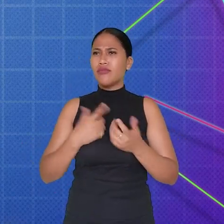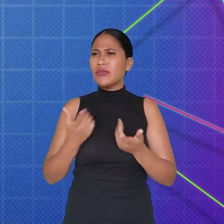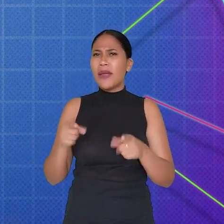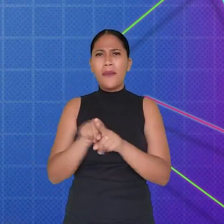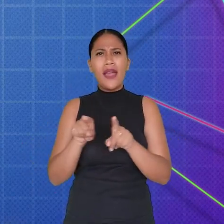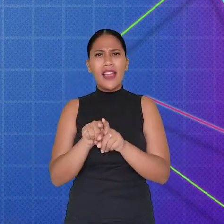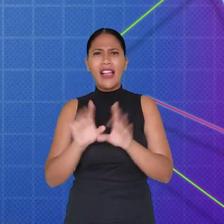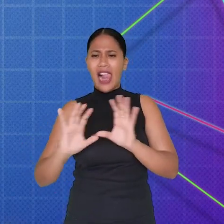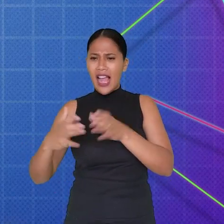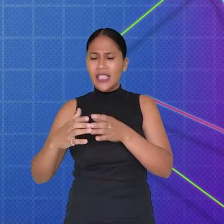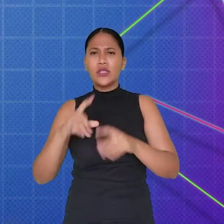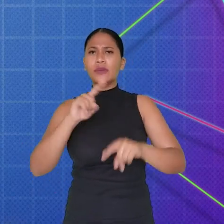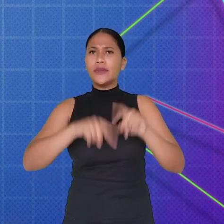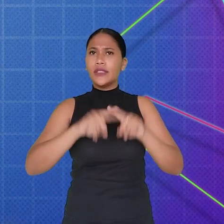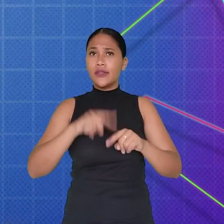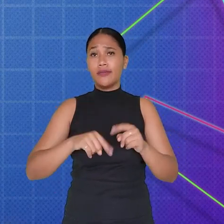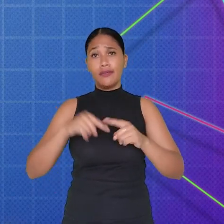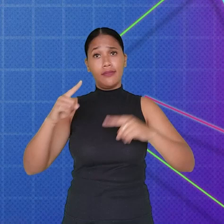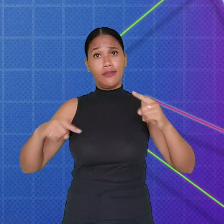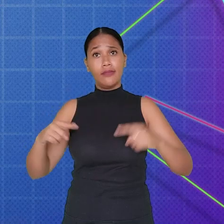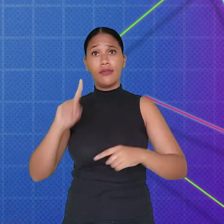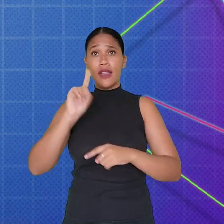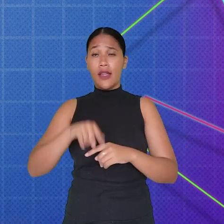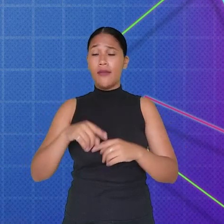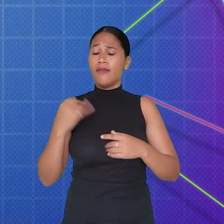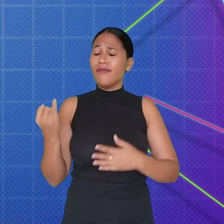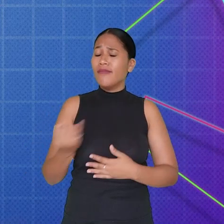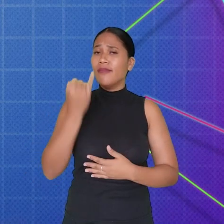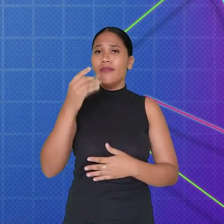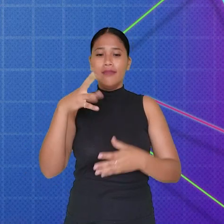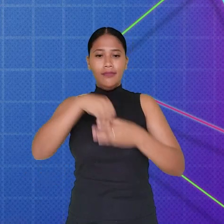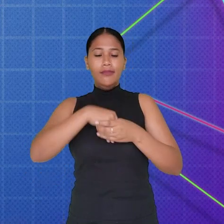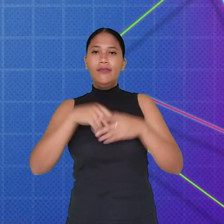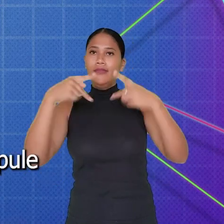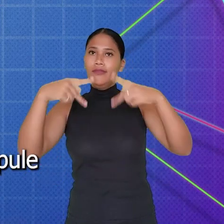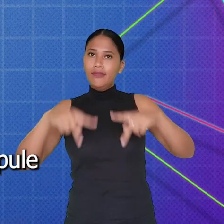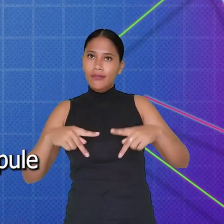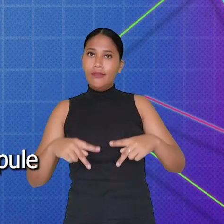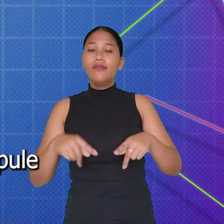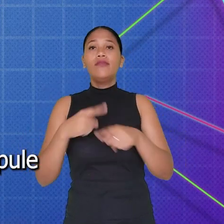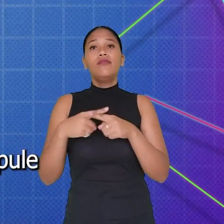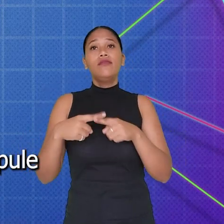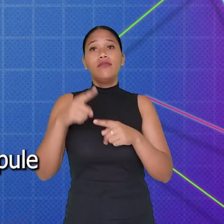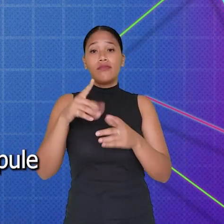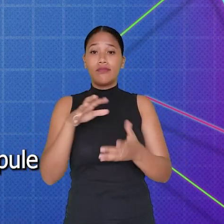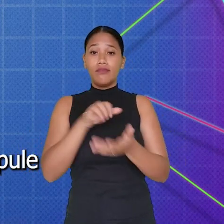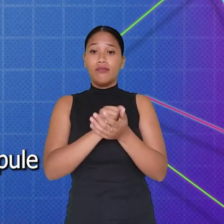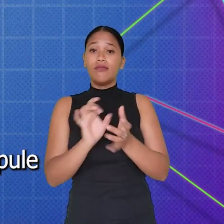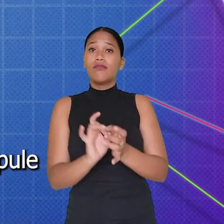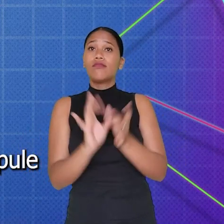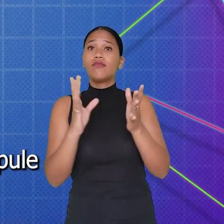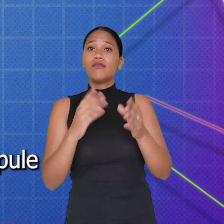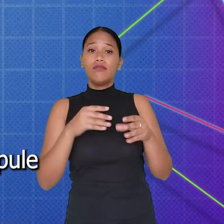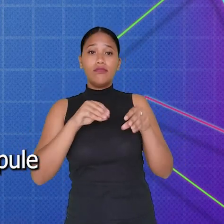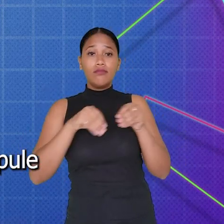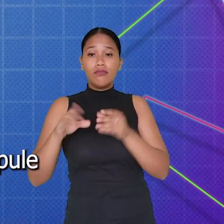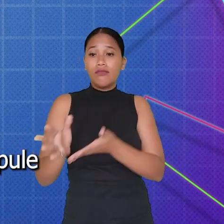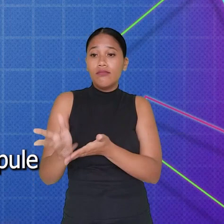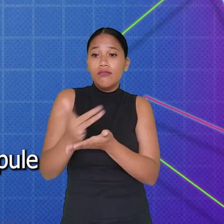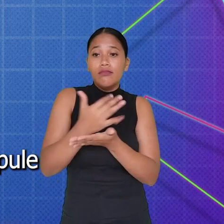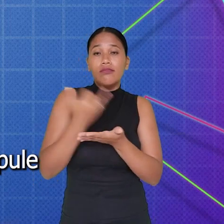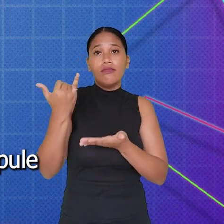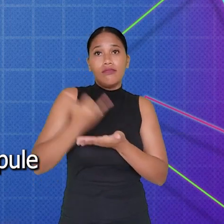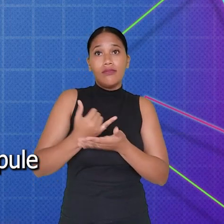fluxo, classes e objetos. As variáveis são um elemento-chave da programação, pois permitem que você armazene e manipule dados dentro